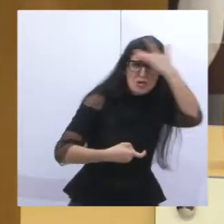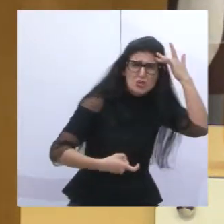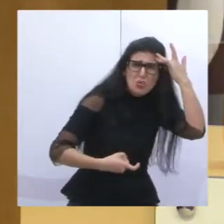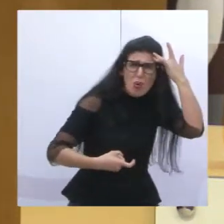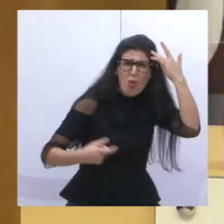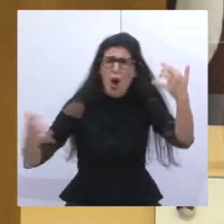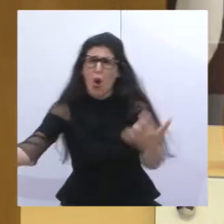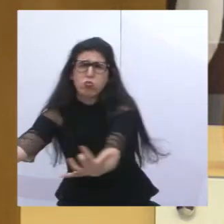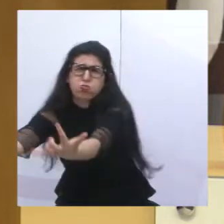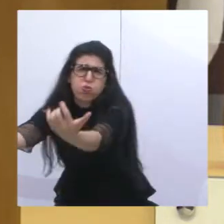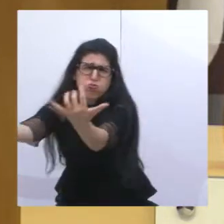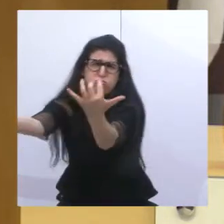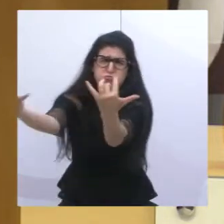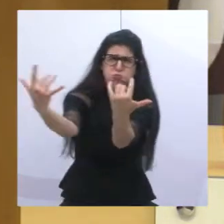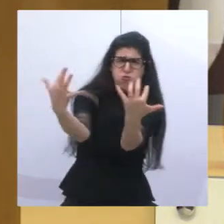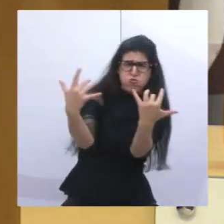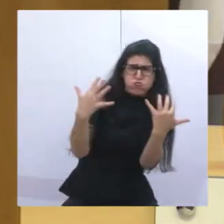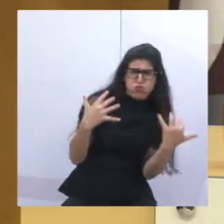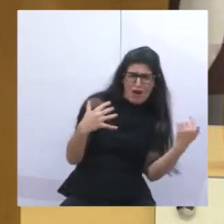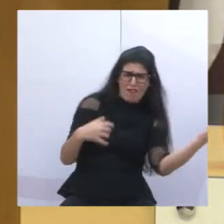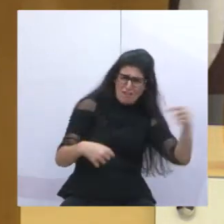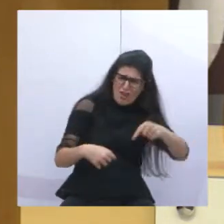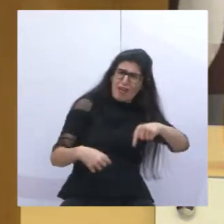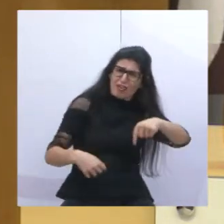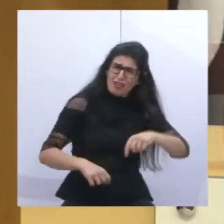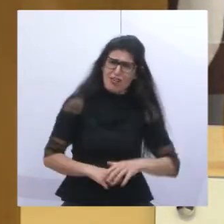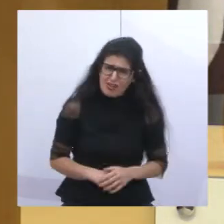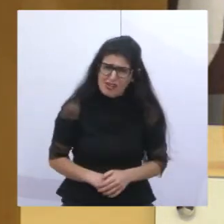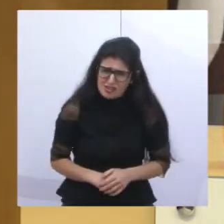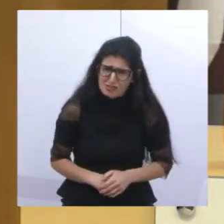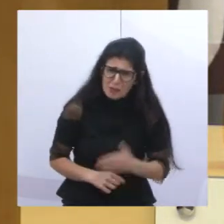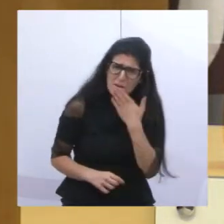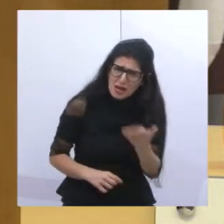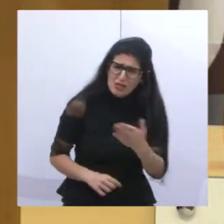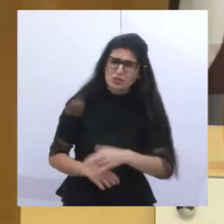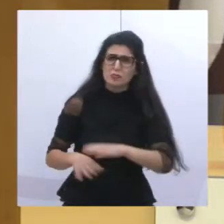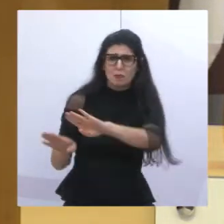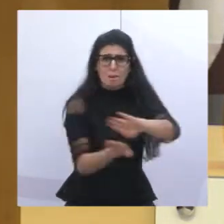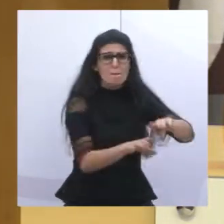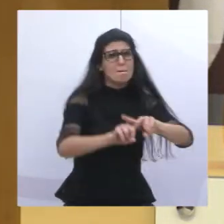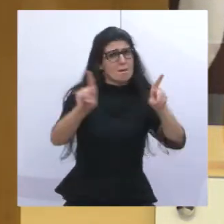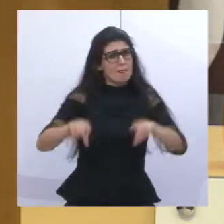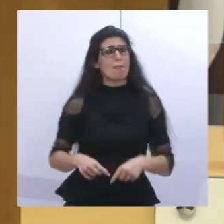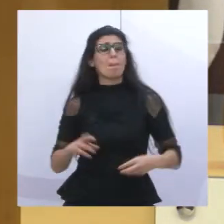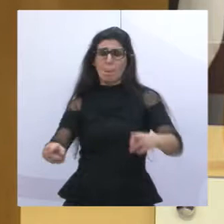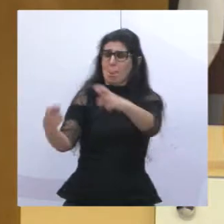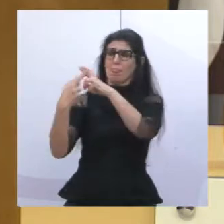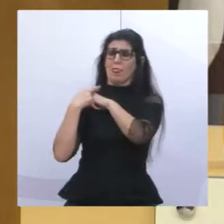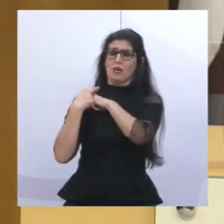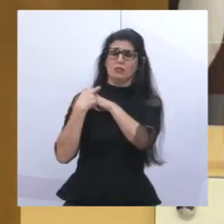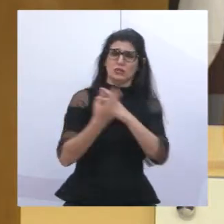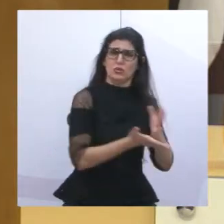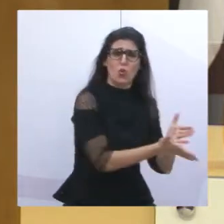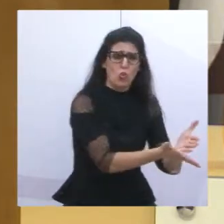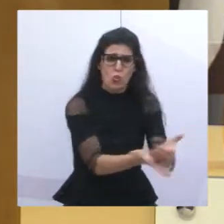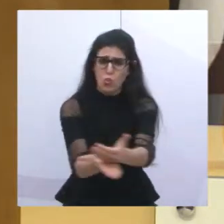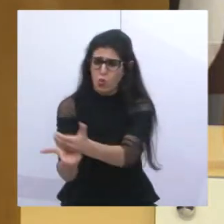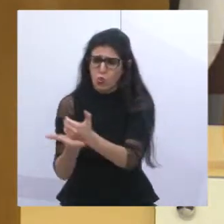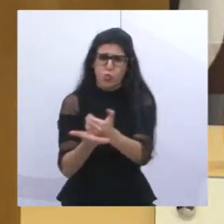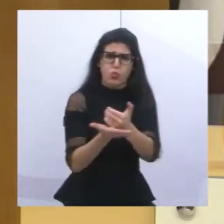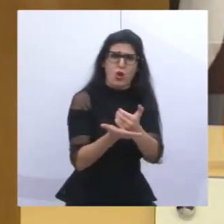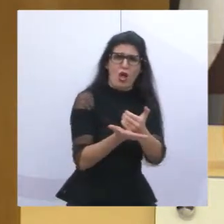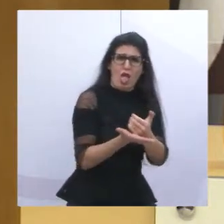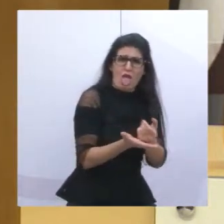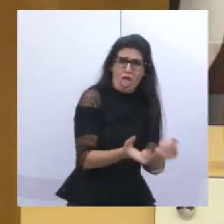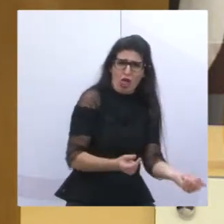quer forçar o Estado a assumir a sua responsabilidade orçamentária, porque todos nós sabemos,